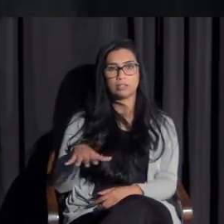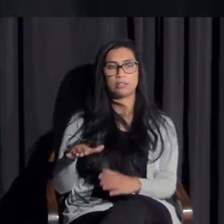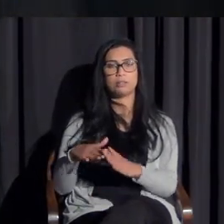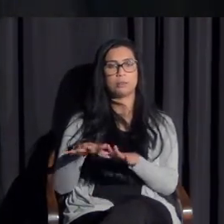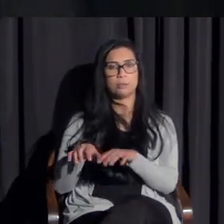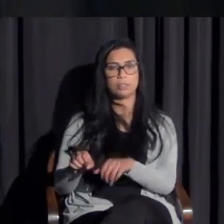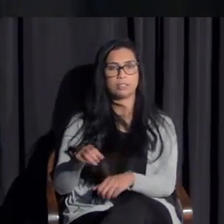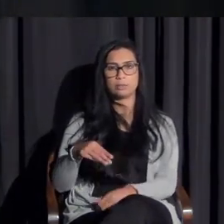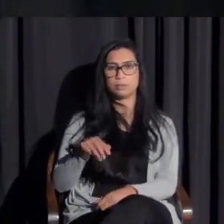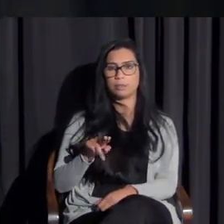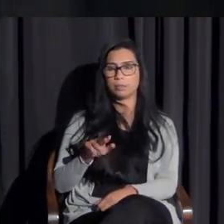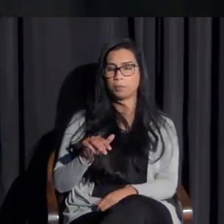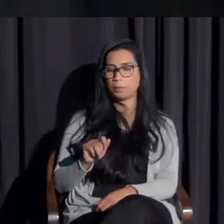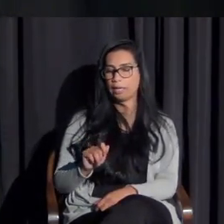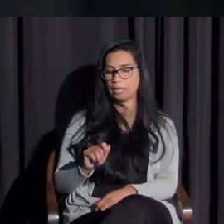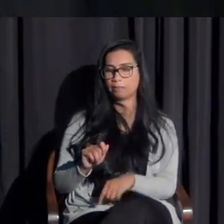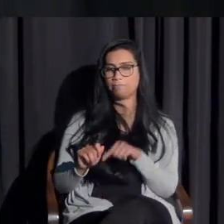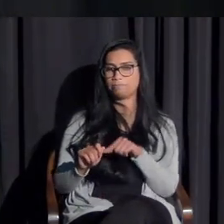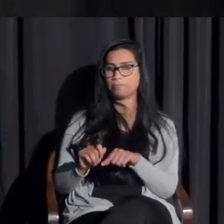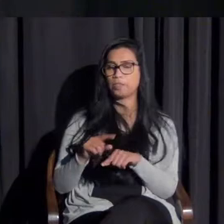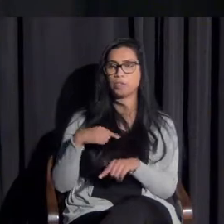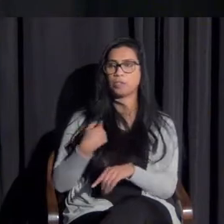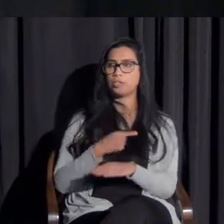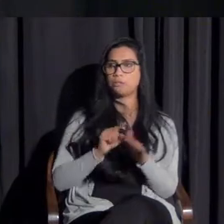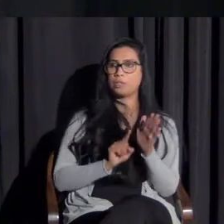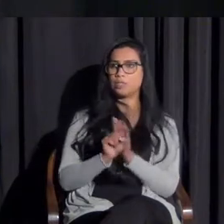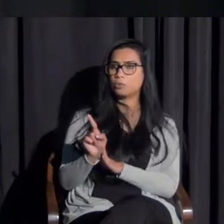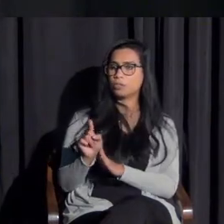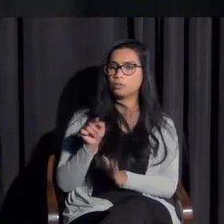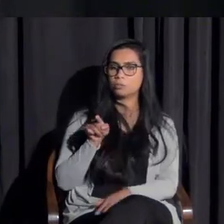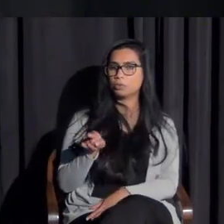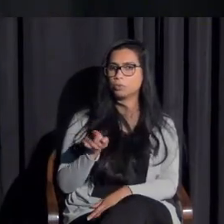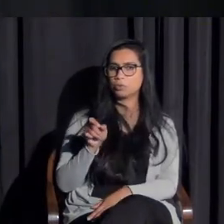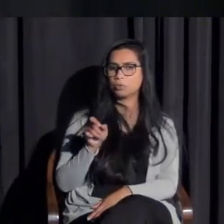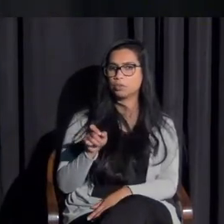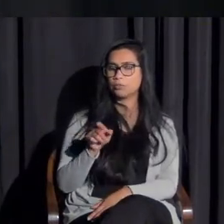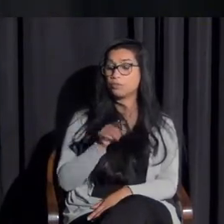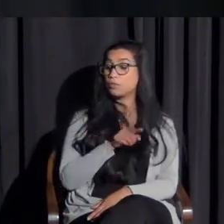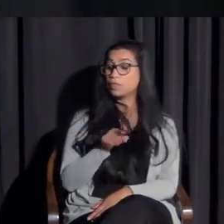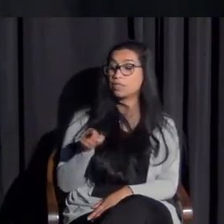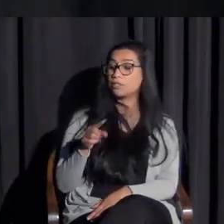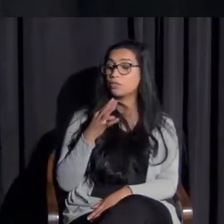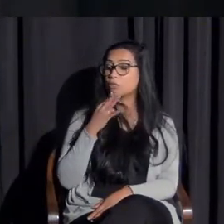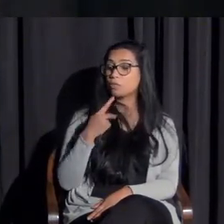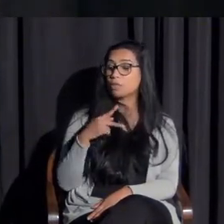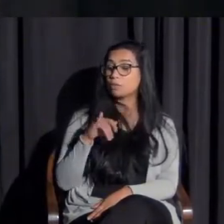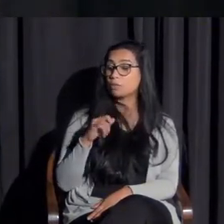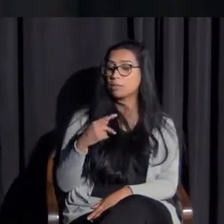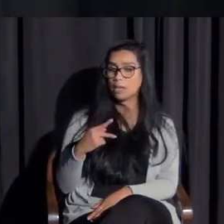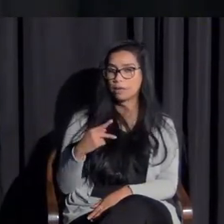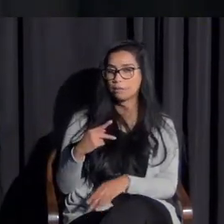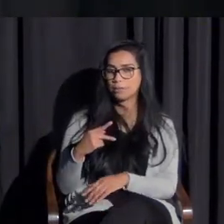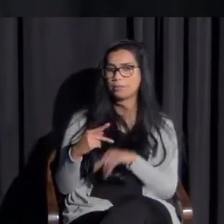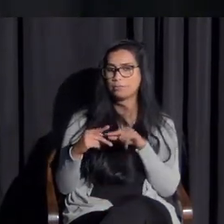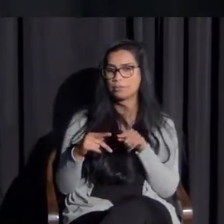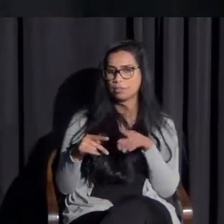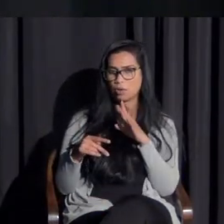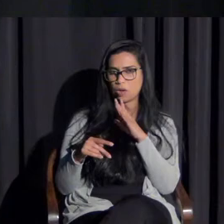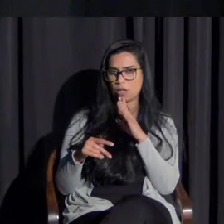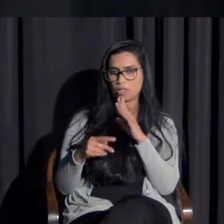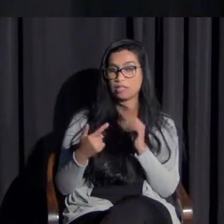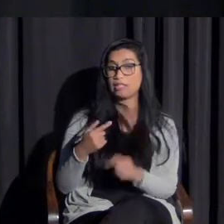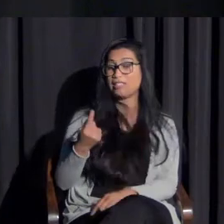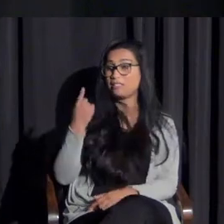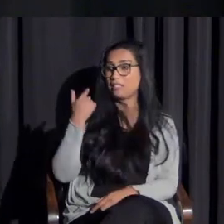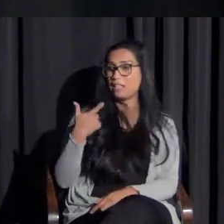2020 na Ocupação Mauá e a gente pergunta se elas conheciam o Piá, né? E nenhuma delas conhecia o Piá. E aí,